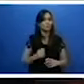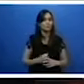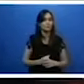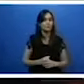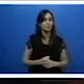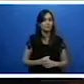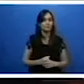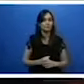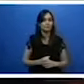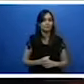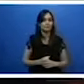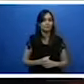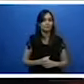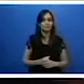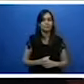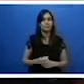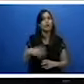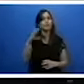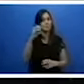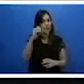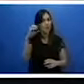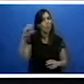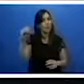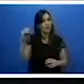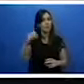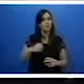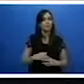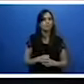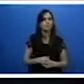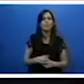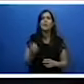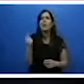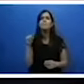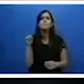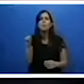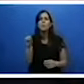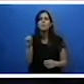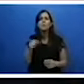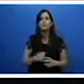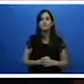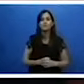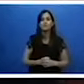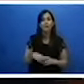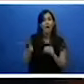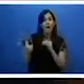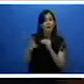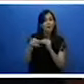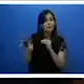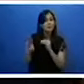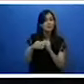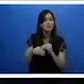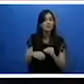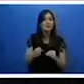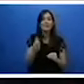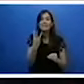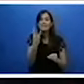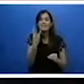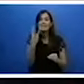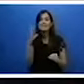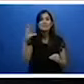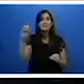5 mesmo, e acrescento dois zeros. E se for por 1.000, uma vez o 5,